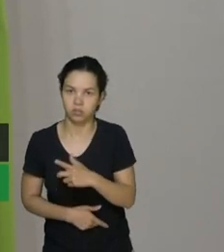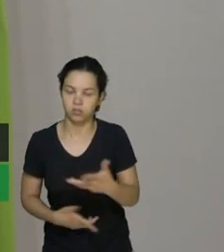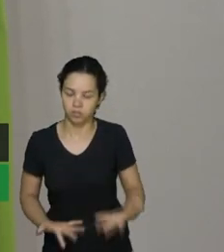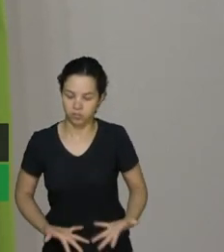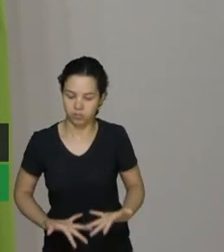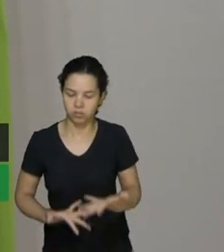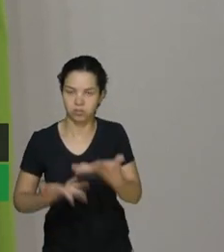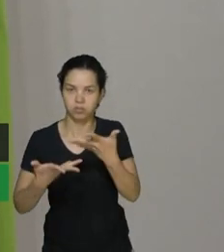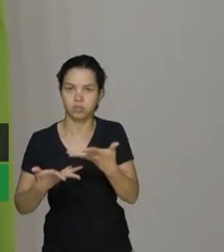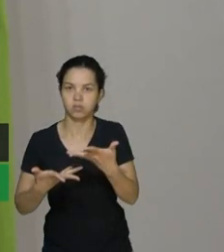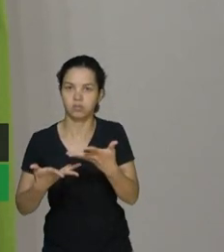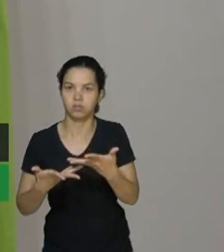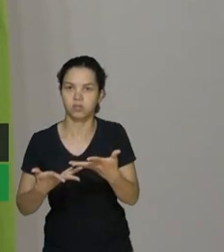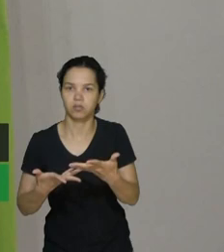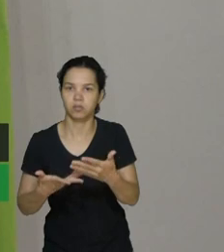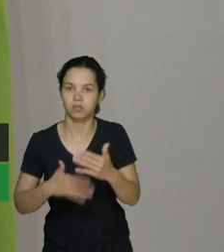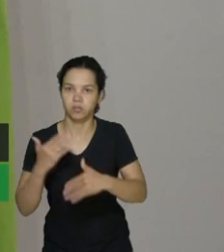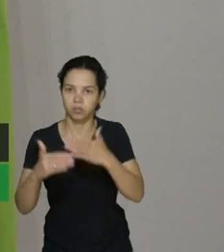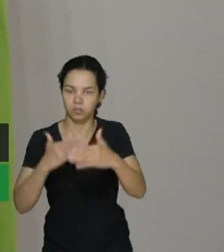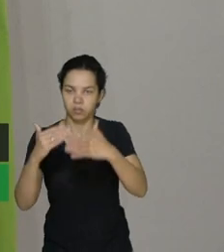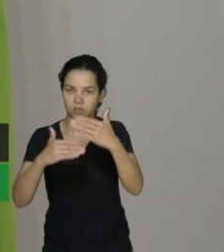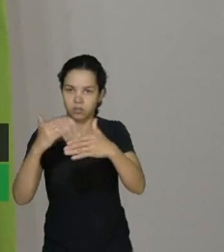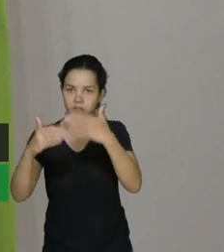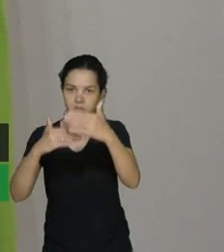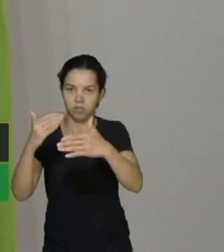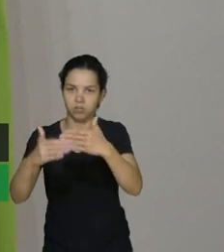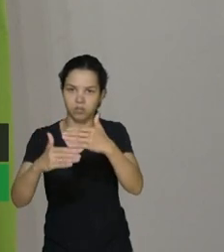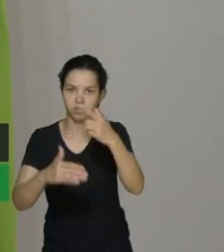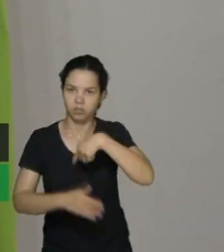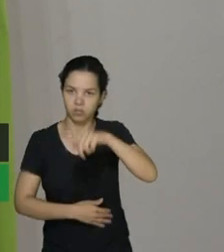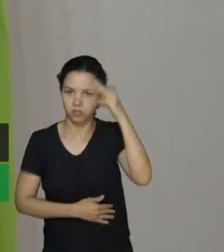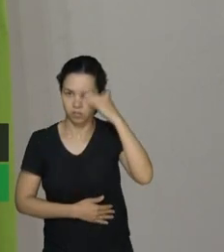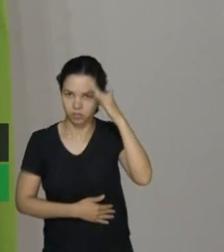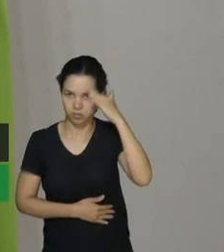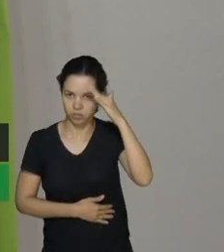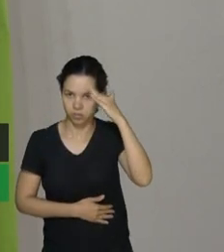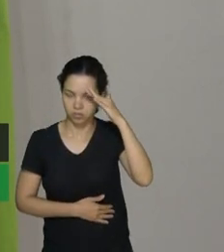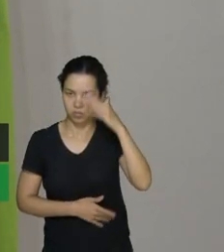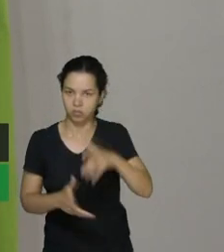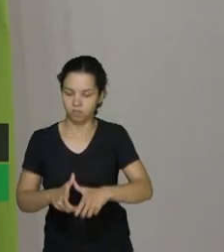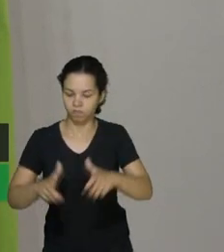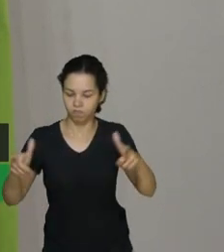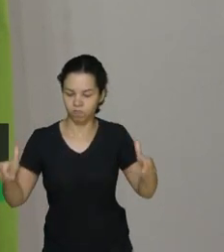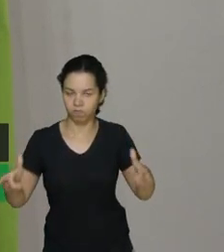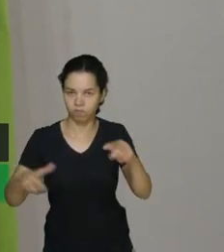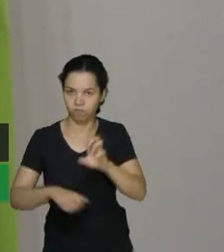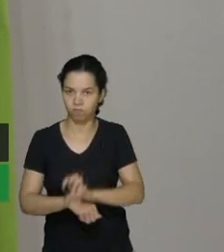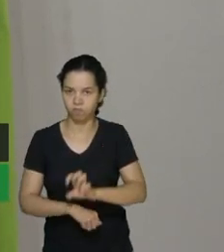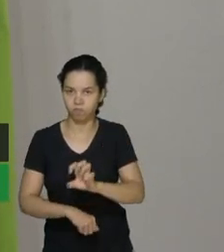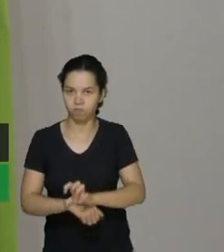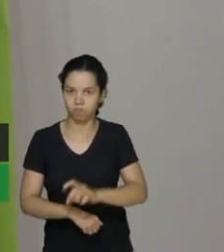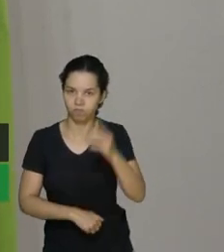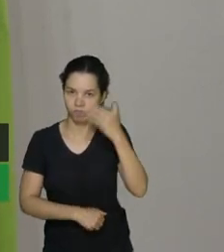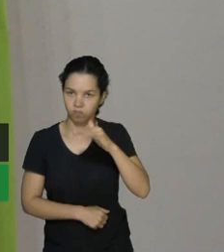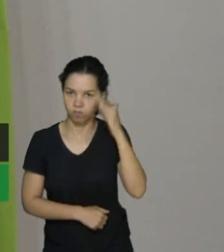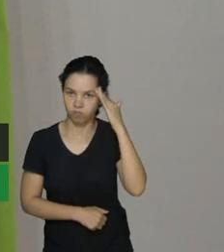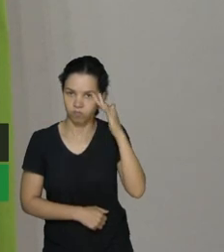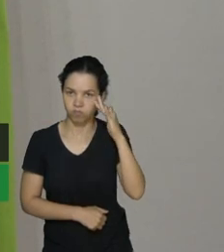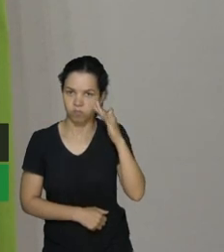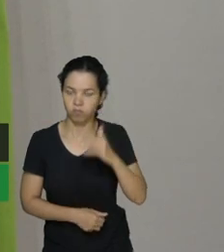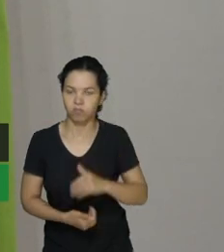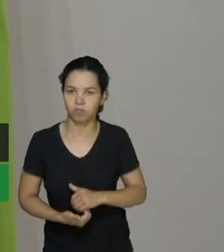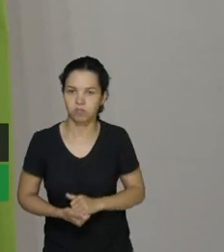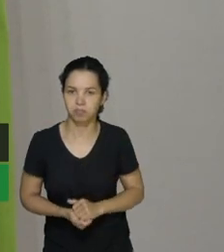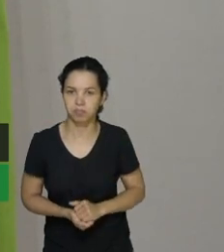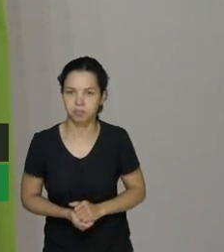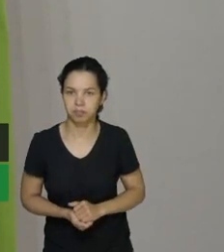a gente se desenvolver, e a gente entender a dimensão do nosso Estado, entender